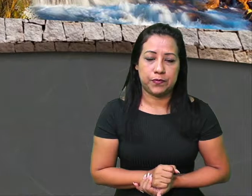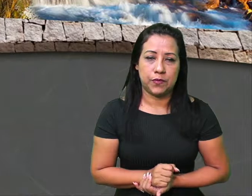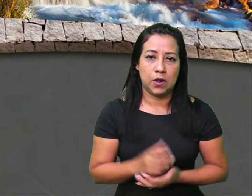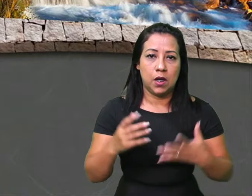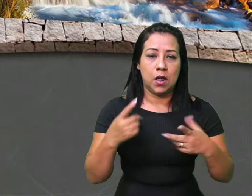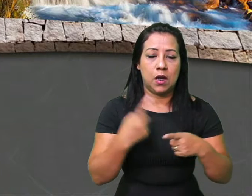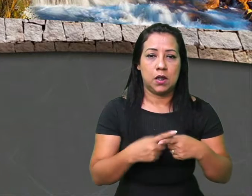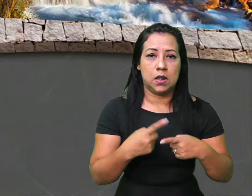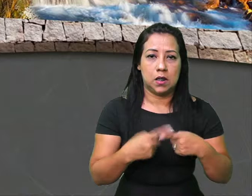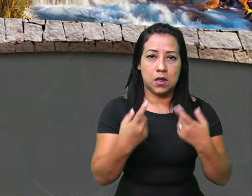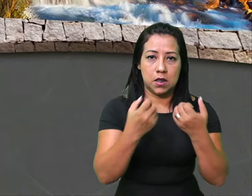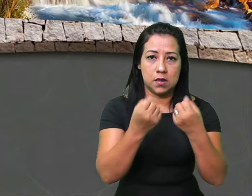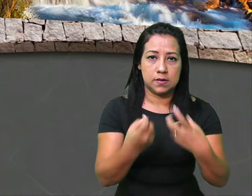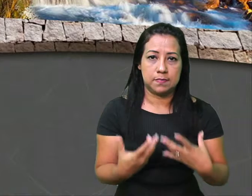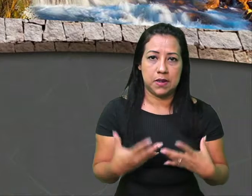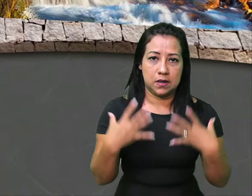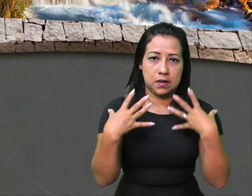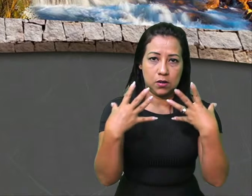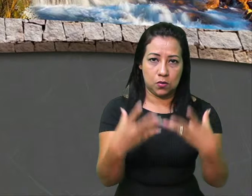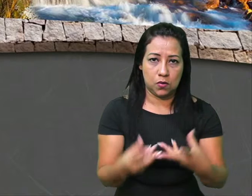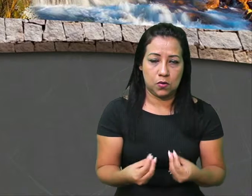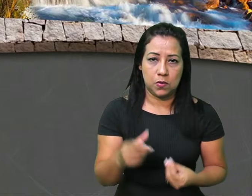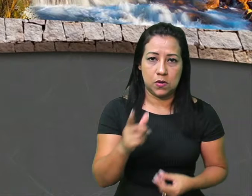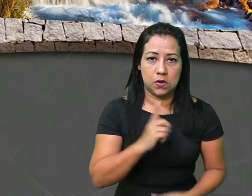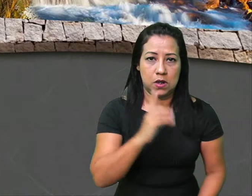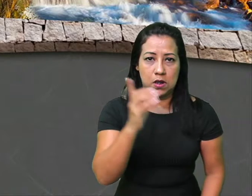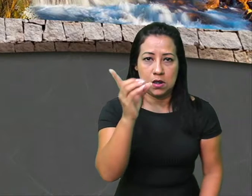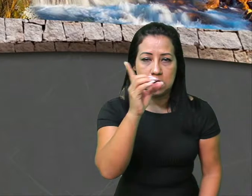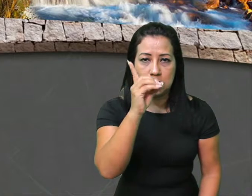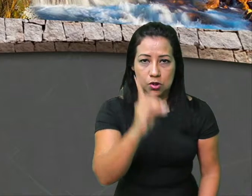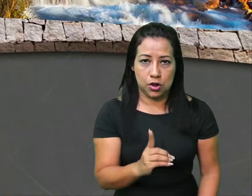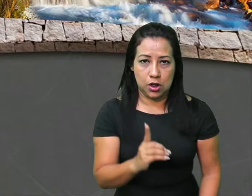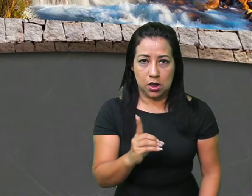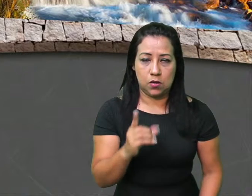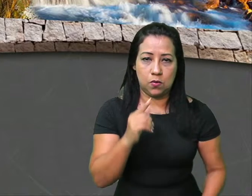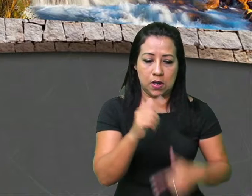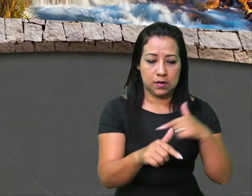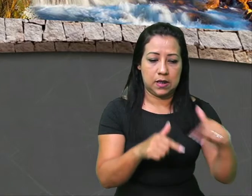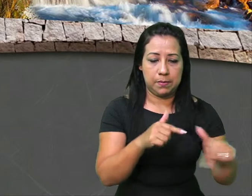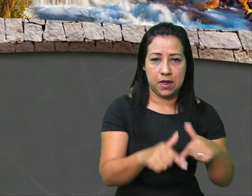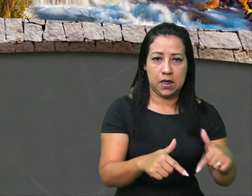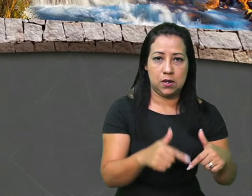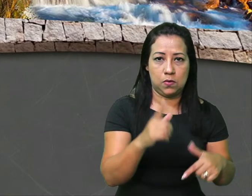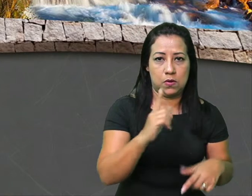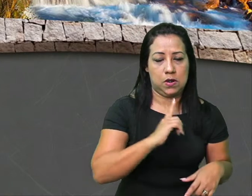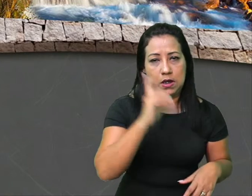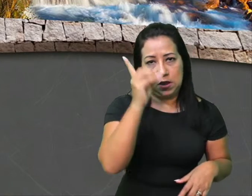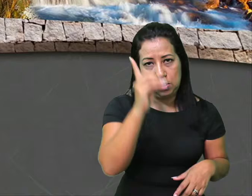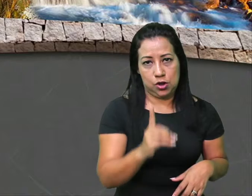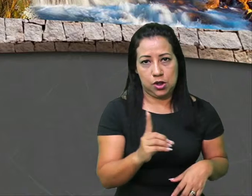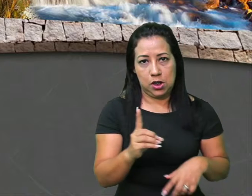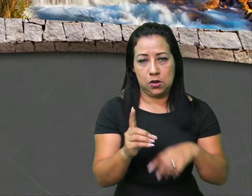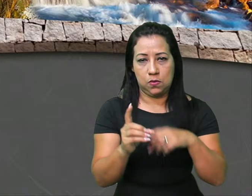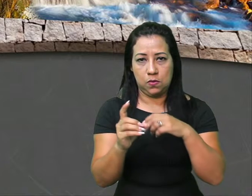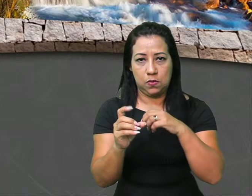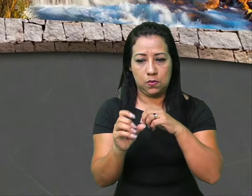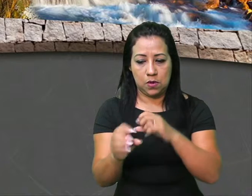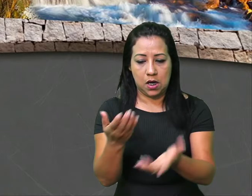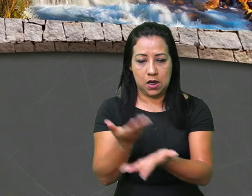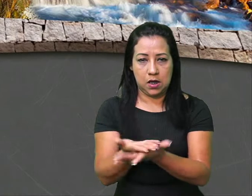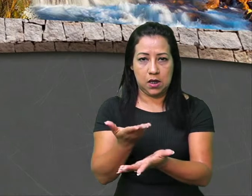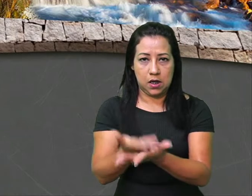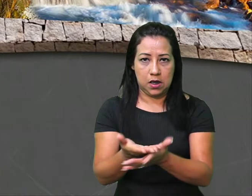ao trabalho, à educação, à moradia. Vai lá, leia, tá? O artigo 5,